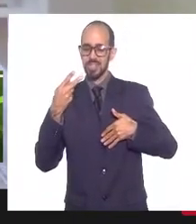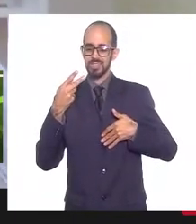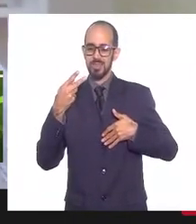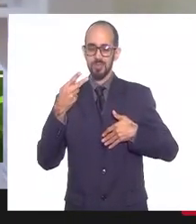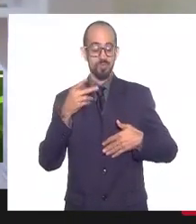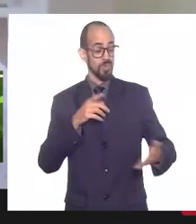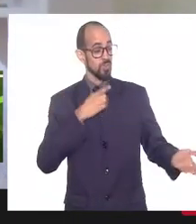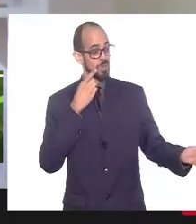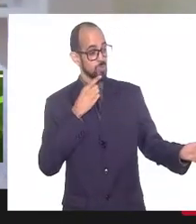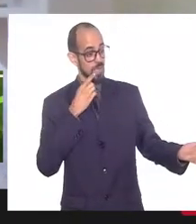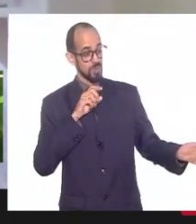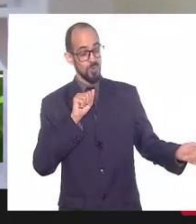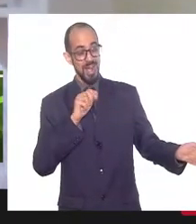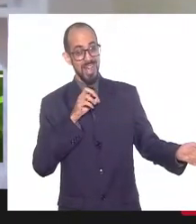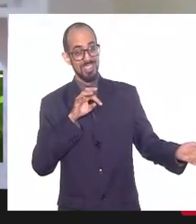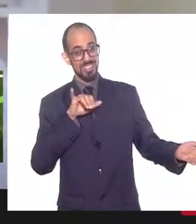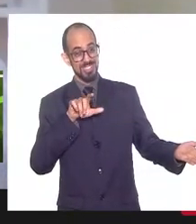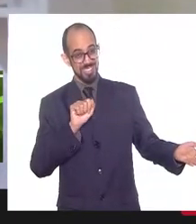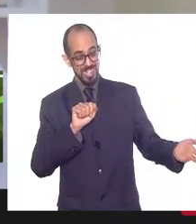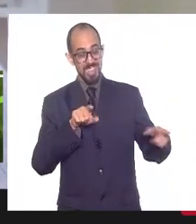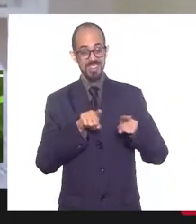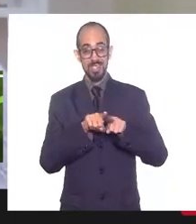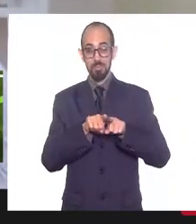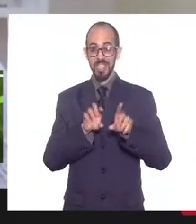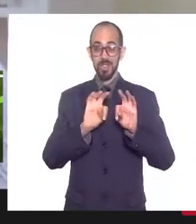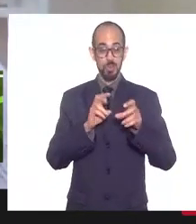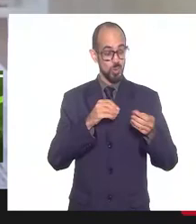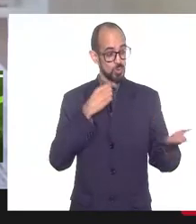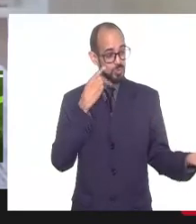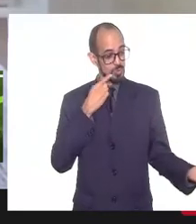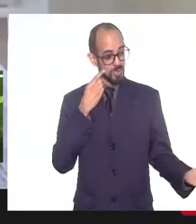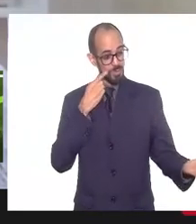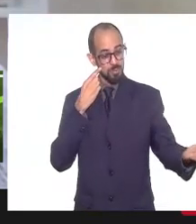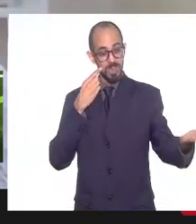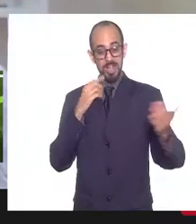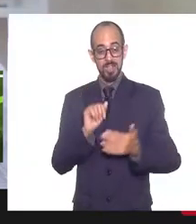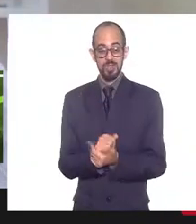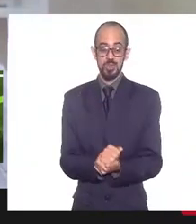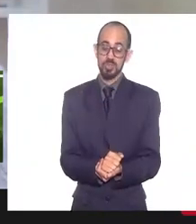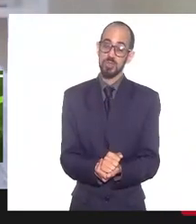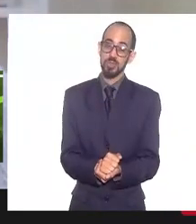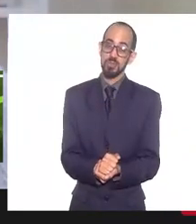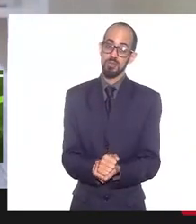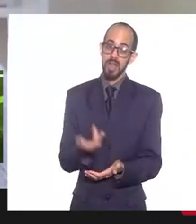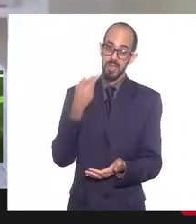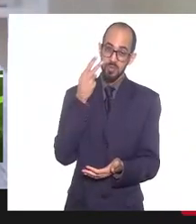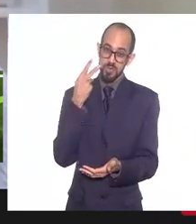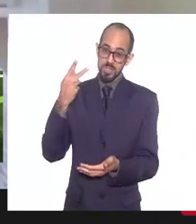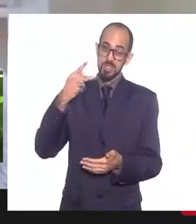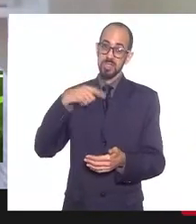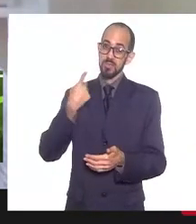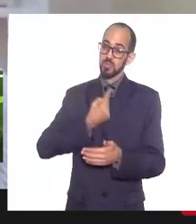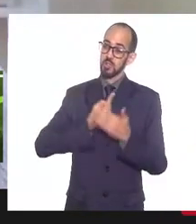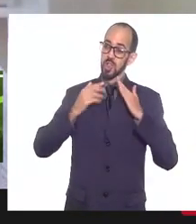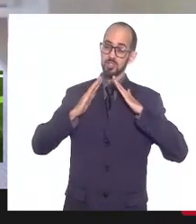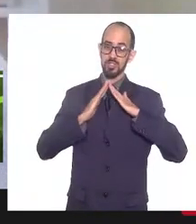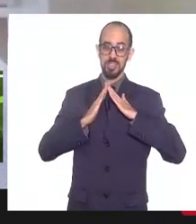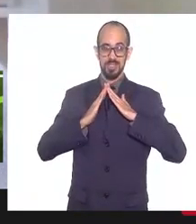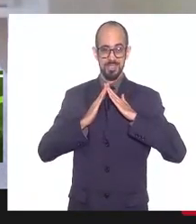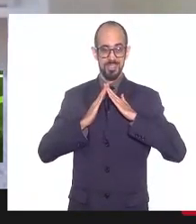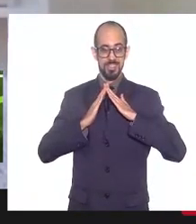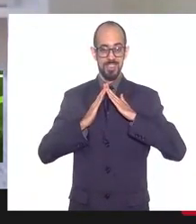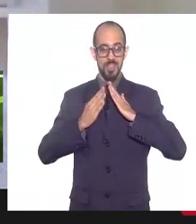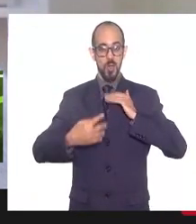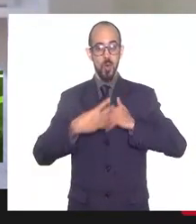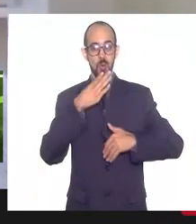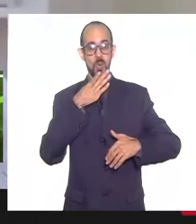deputado Átila Nunes, falando para todos os deputados, extensiva a todos os deputados, para que visitem os nossos templos, conheçam